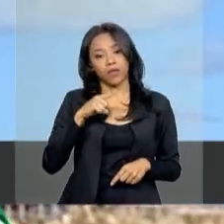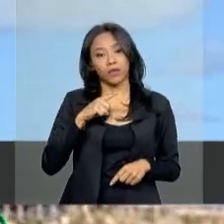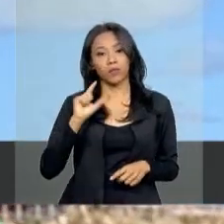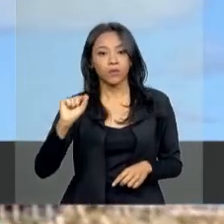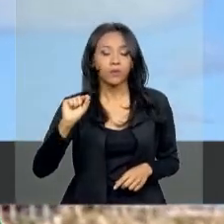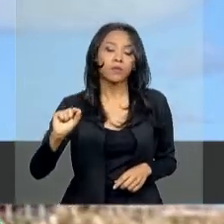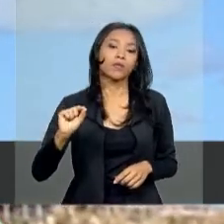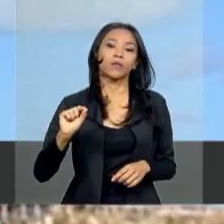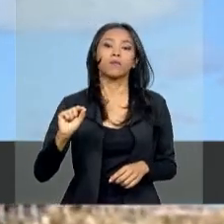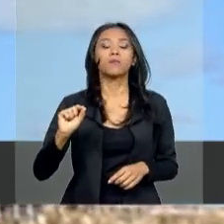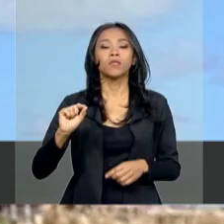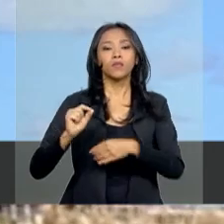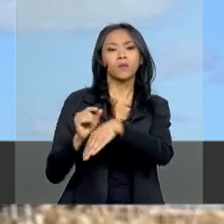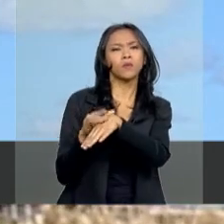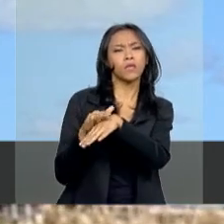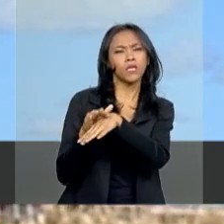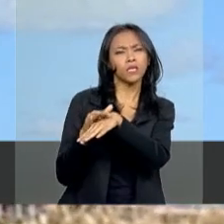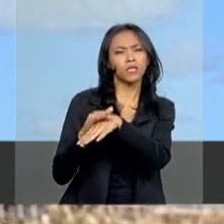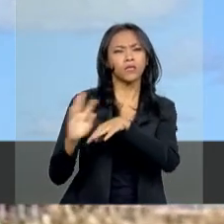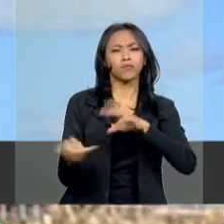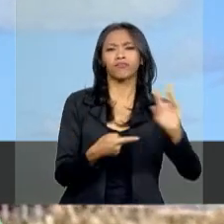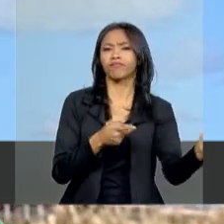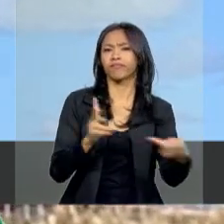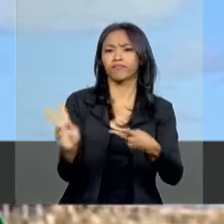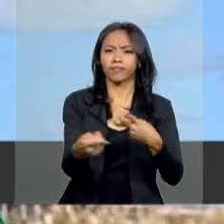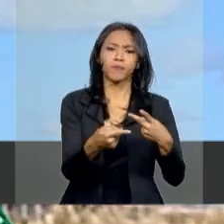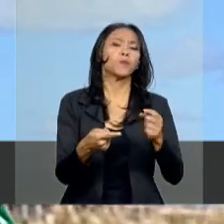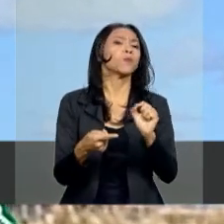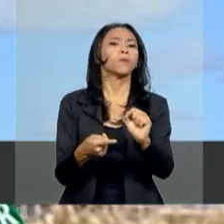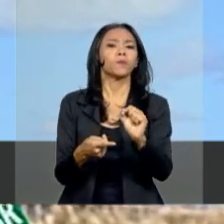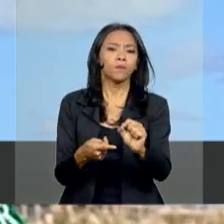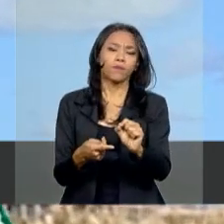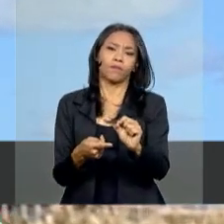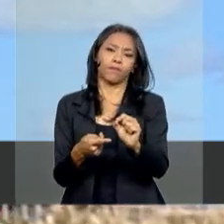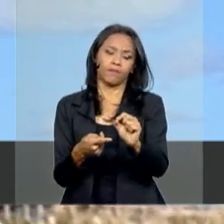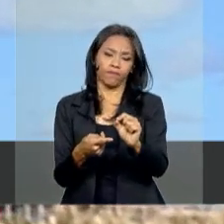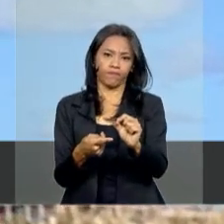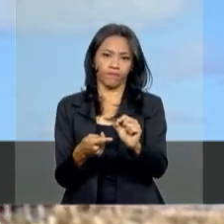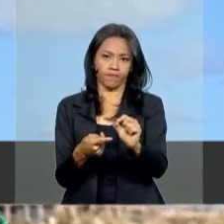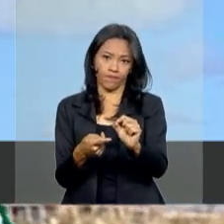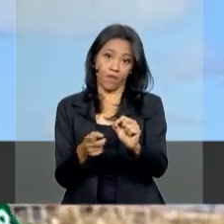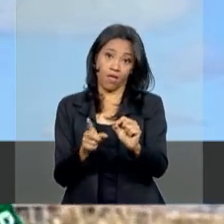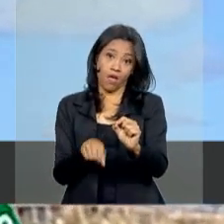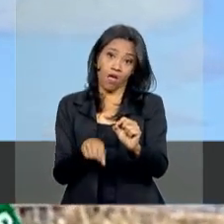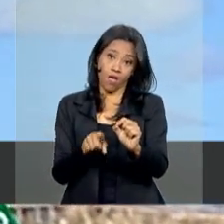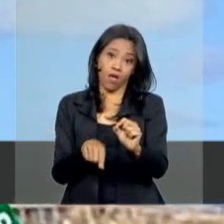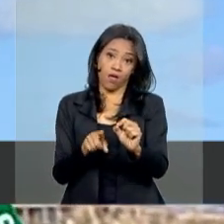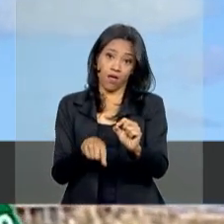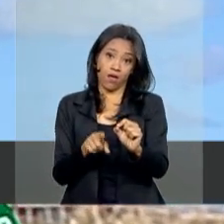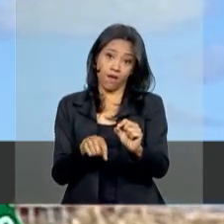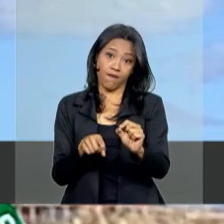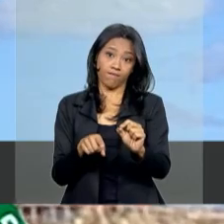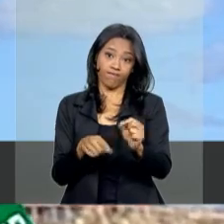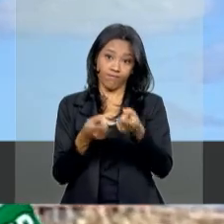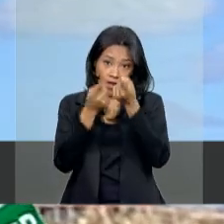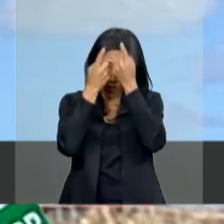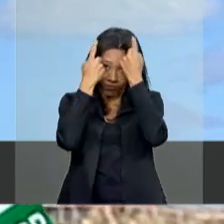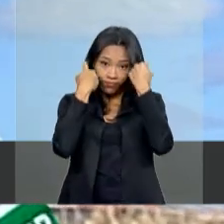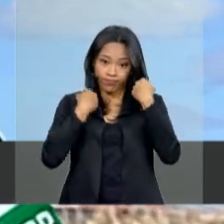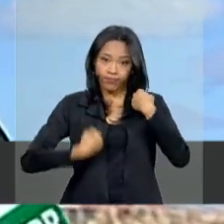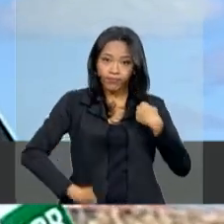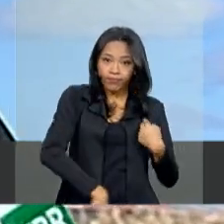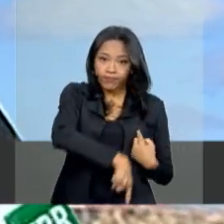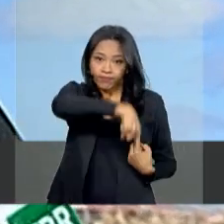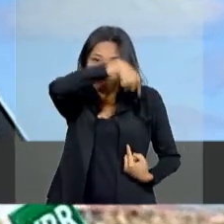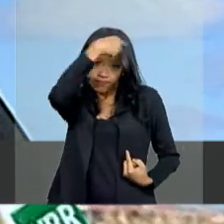a as doenças relacionadas à ao sistema ainda vascular que são as